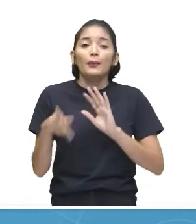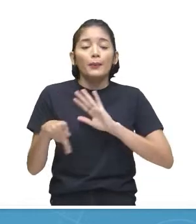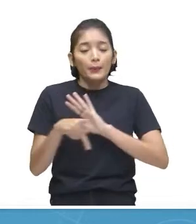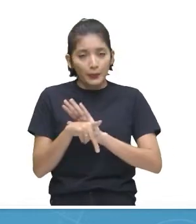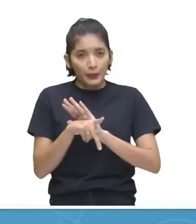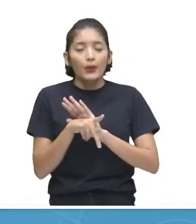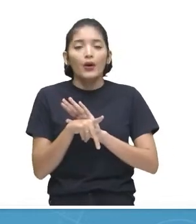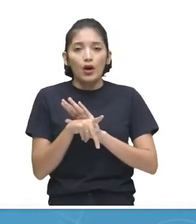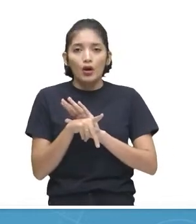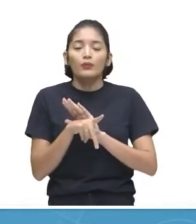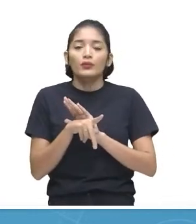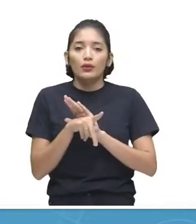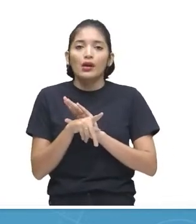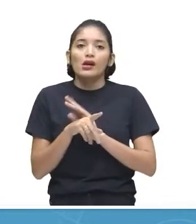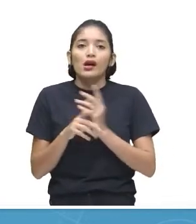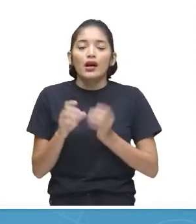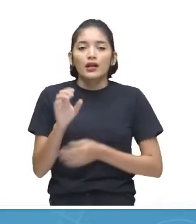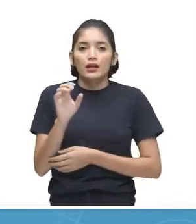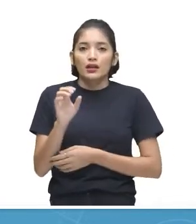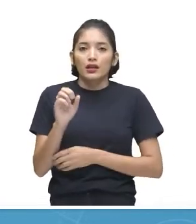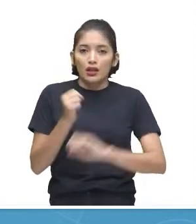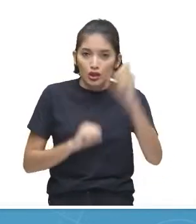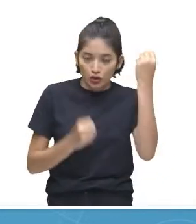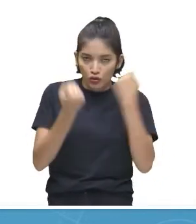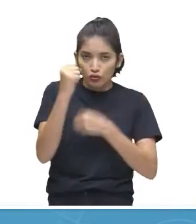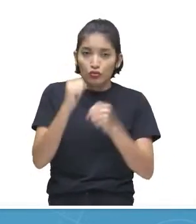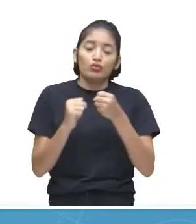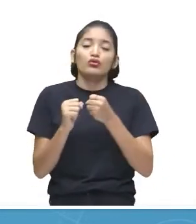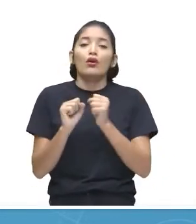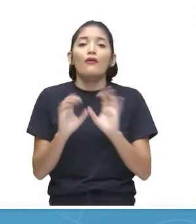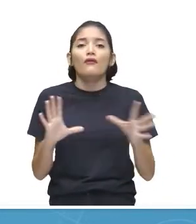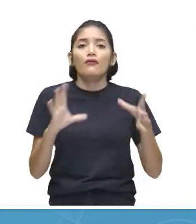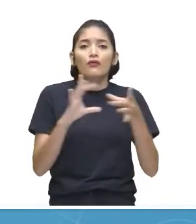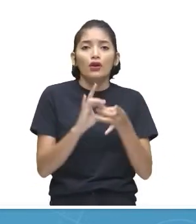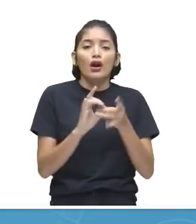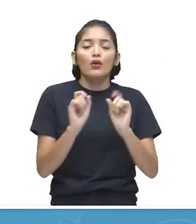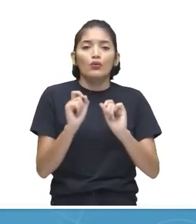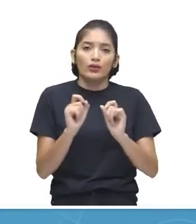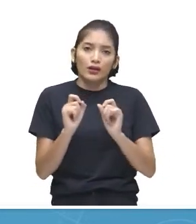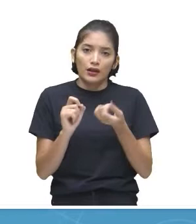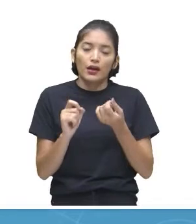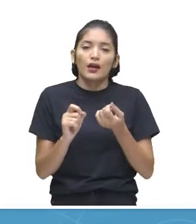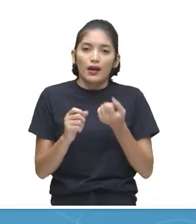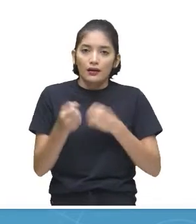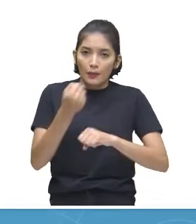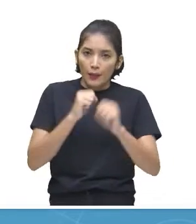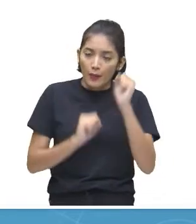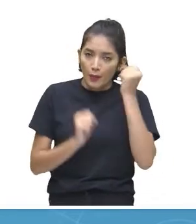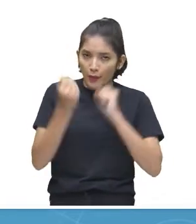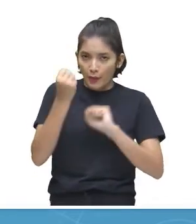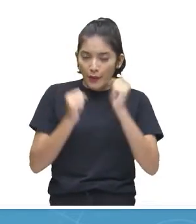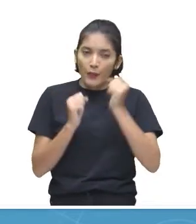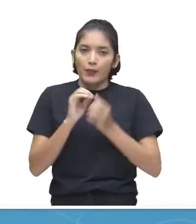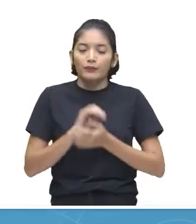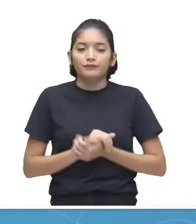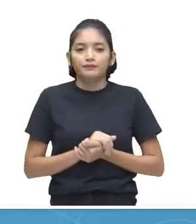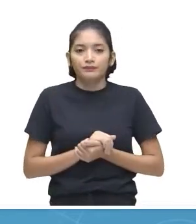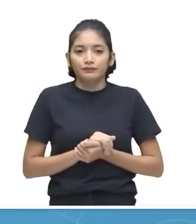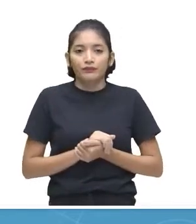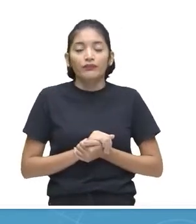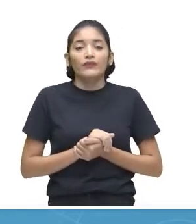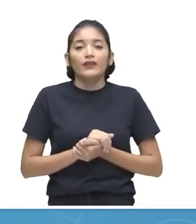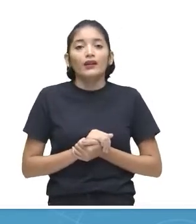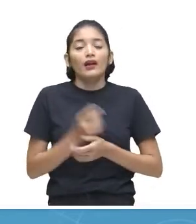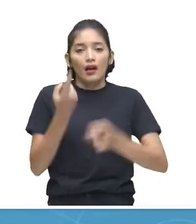gente vai associar capitalismo industrial com a Revolução Industrial. Então vamos lá, no primeiro texto para a gente começa falando do